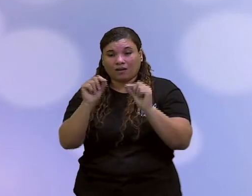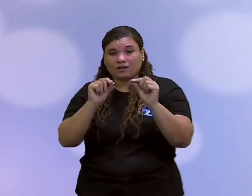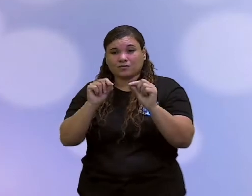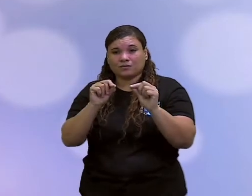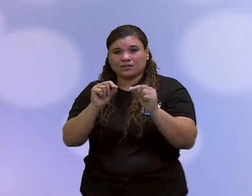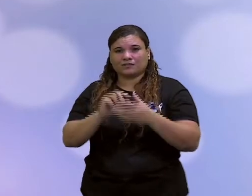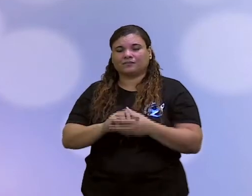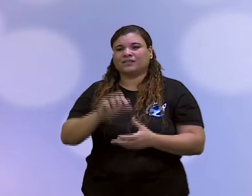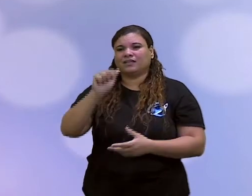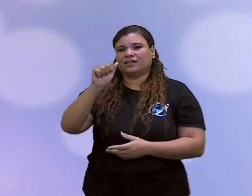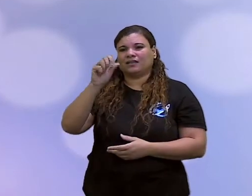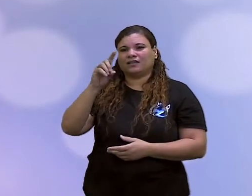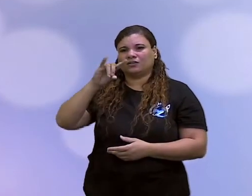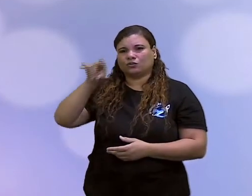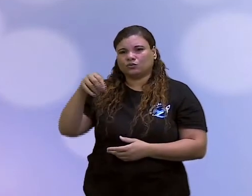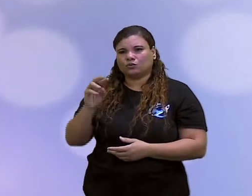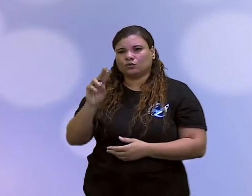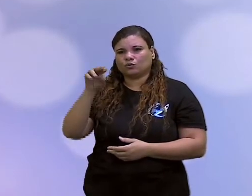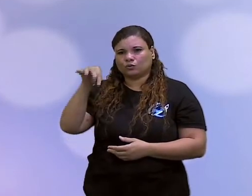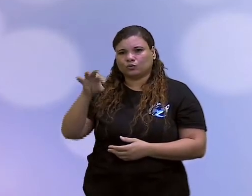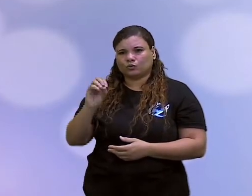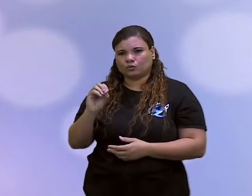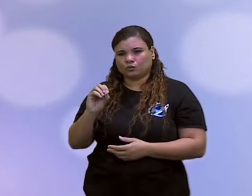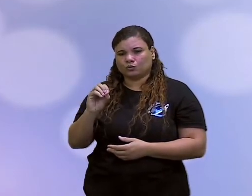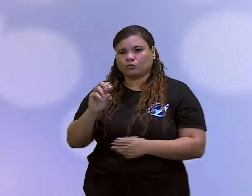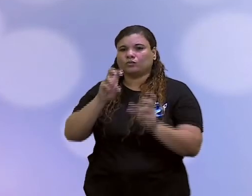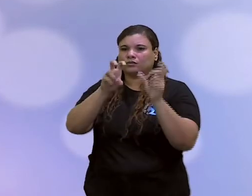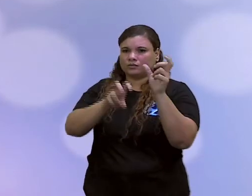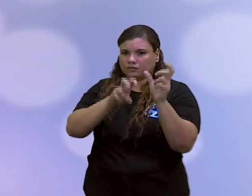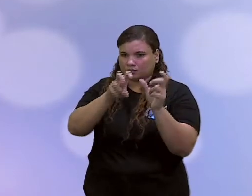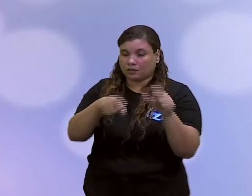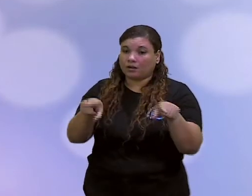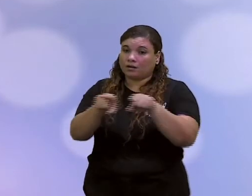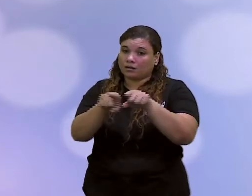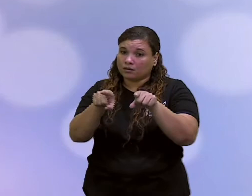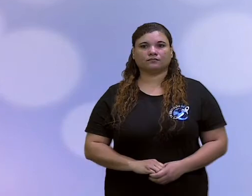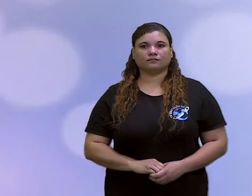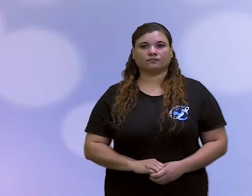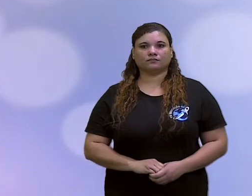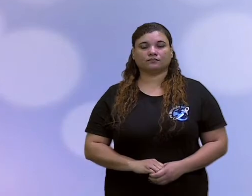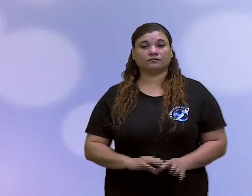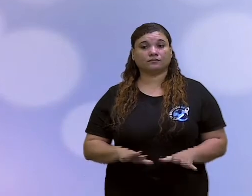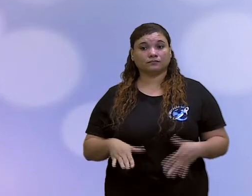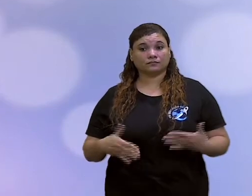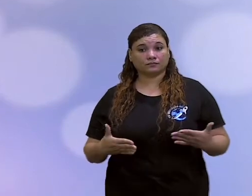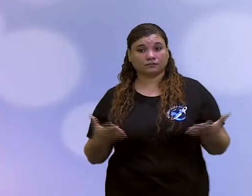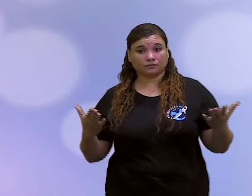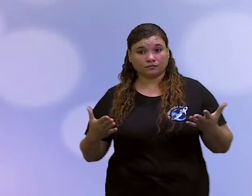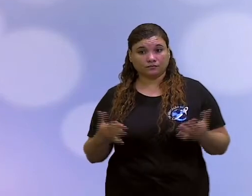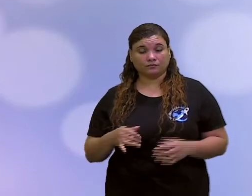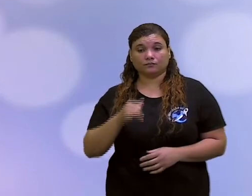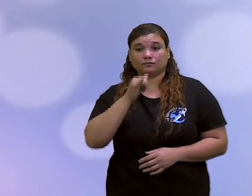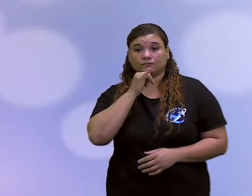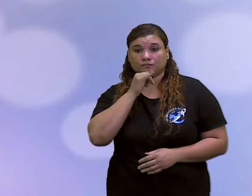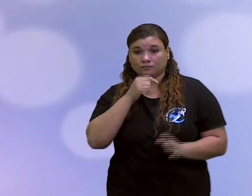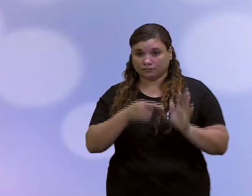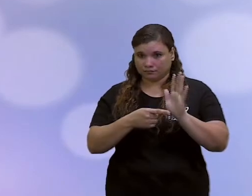que é subordinada, né? E cada uma aí vai desempenhar aí a sua função. Então vamos ver os exemplos,